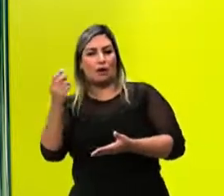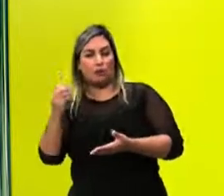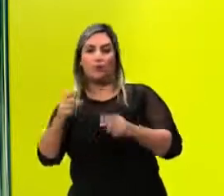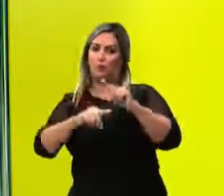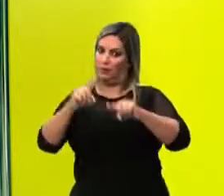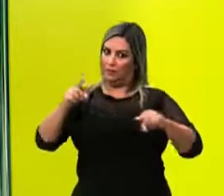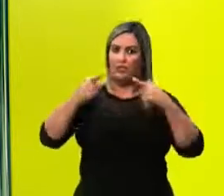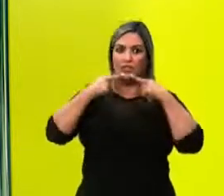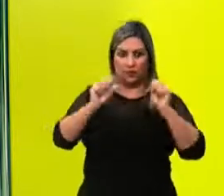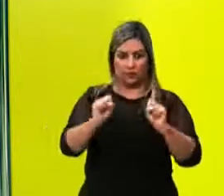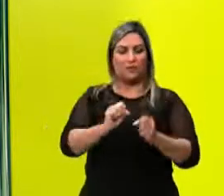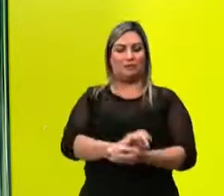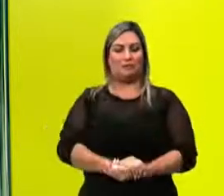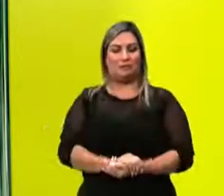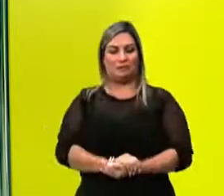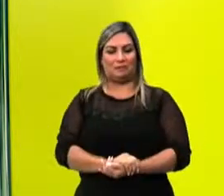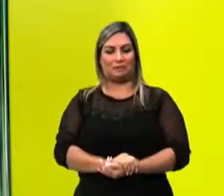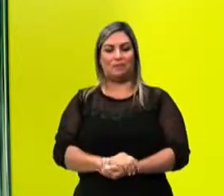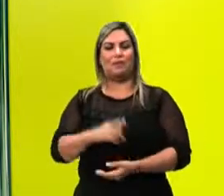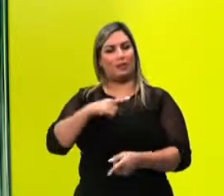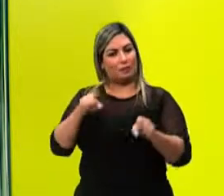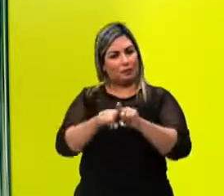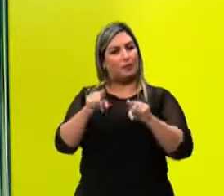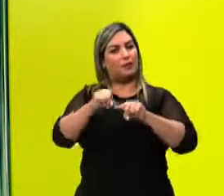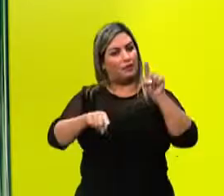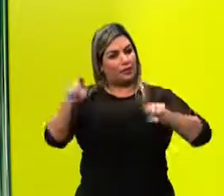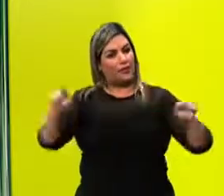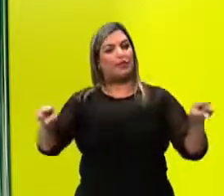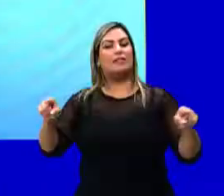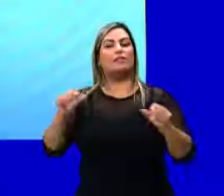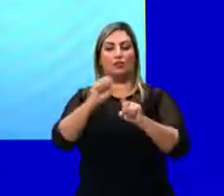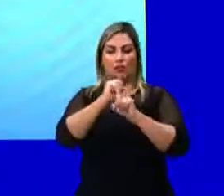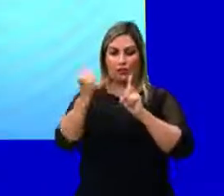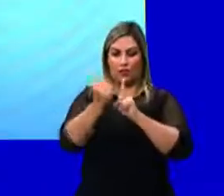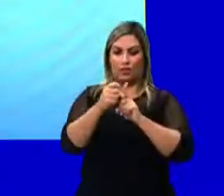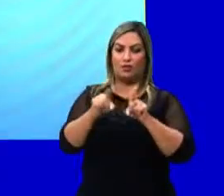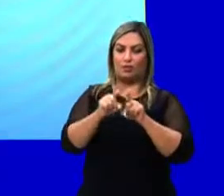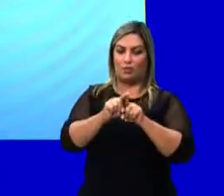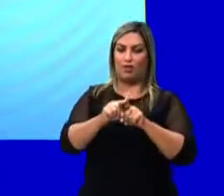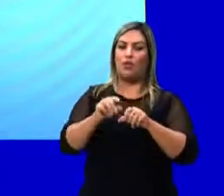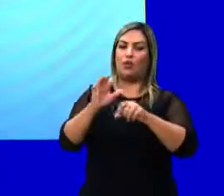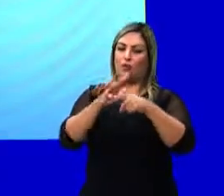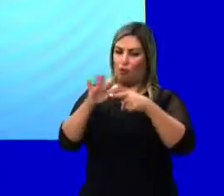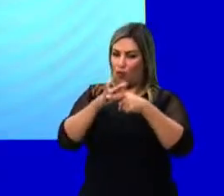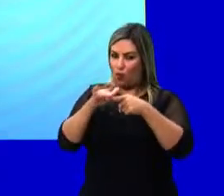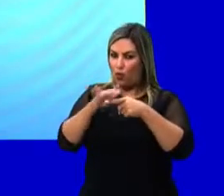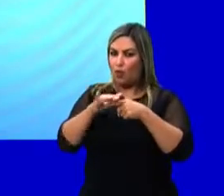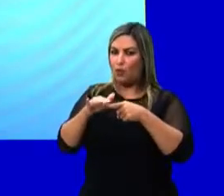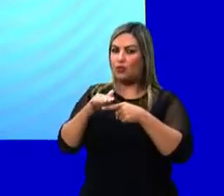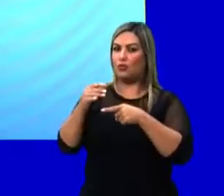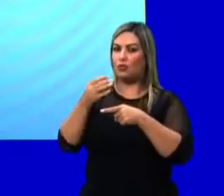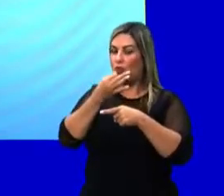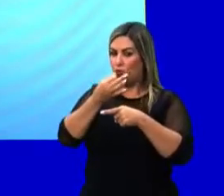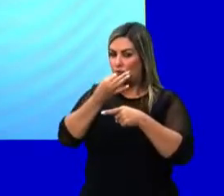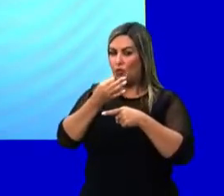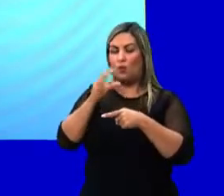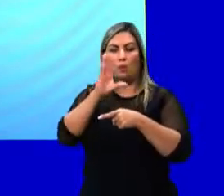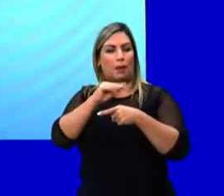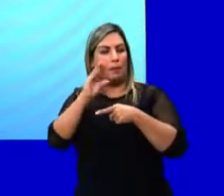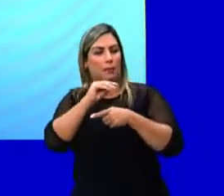variedade linguística. Temos variedade social, as fonológicas, olha só, quando ao